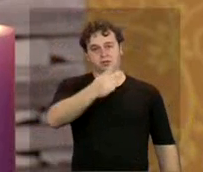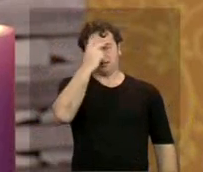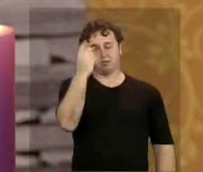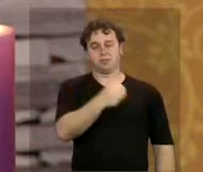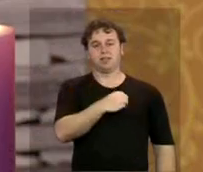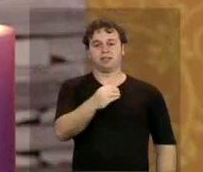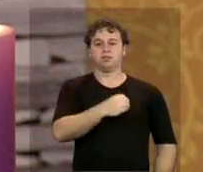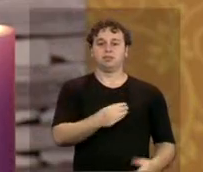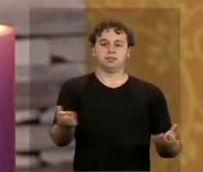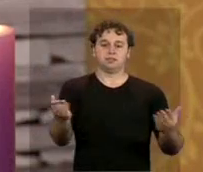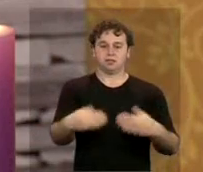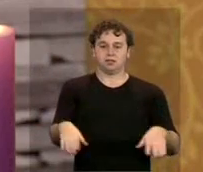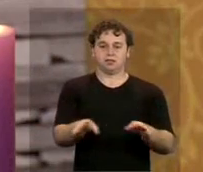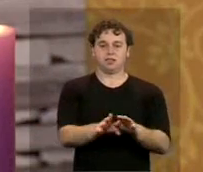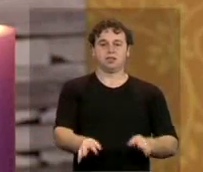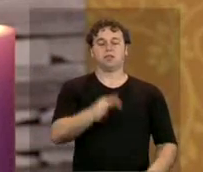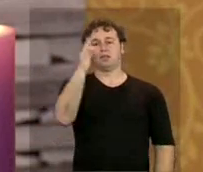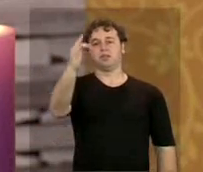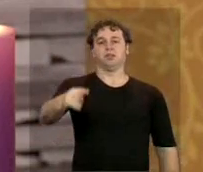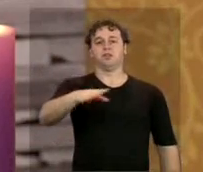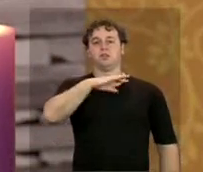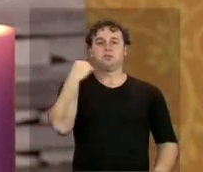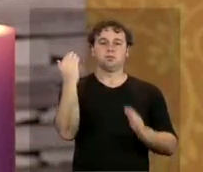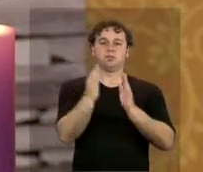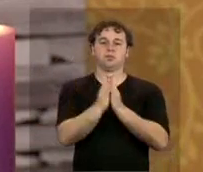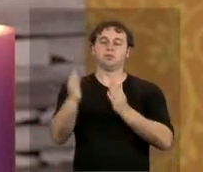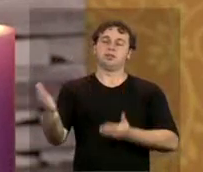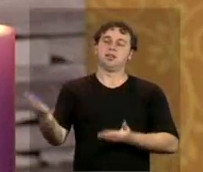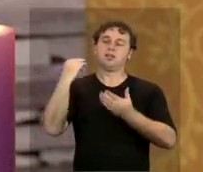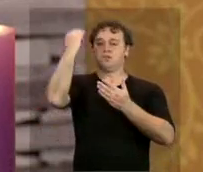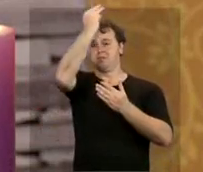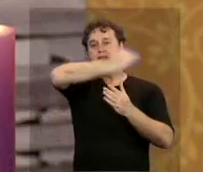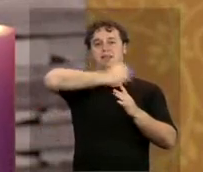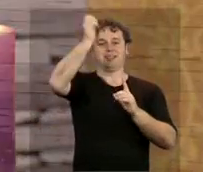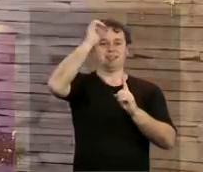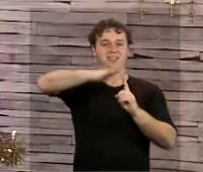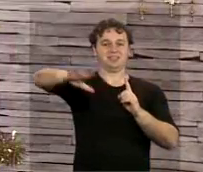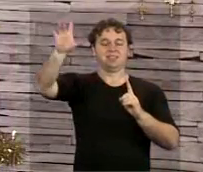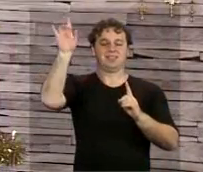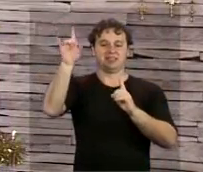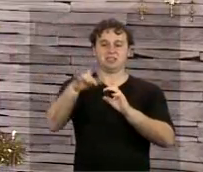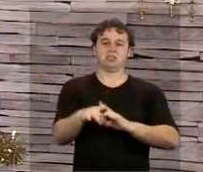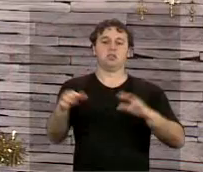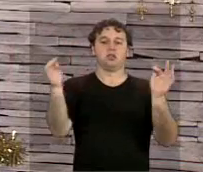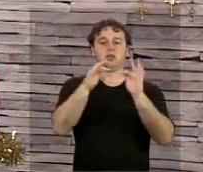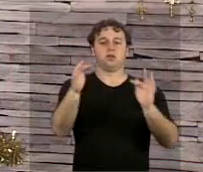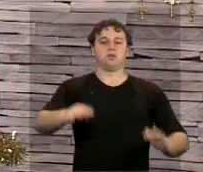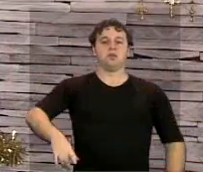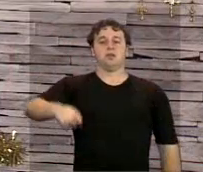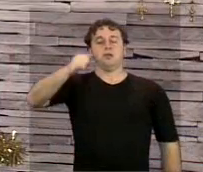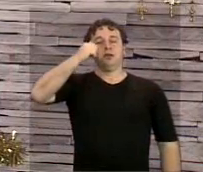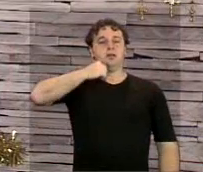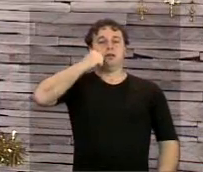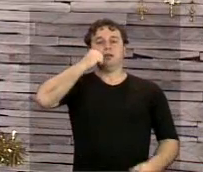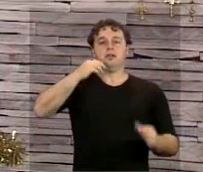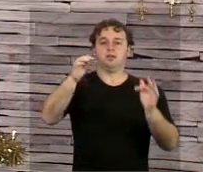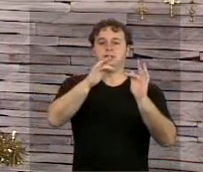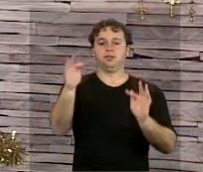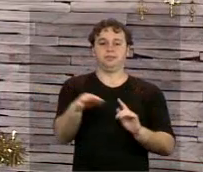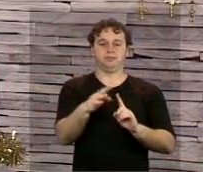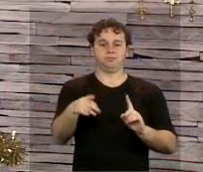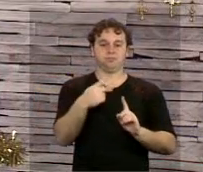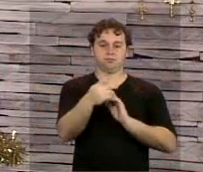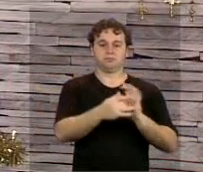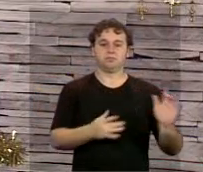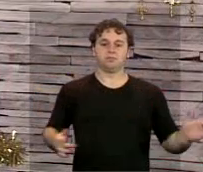rogai por nós, pecadores, agora e na hora de nossa morte. Amém. Ave Maria, cheia de graça, o Senhor é convosco. Bendita